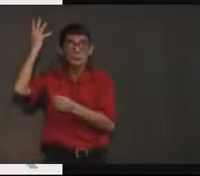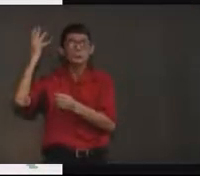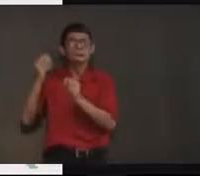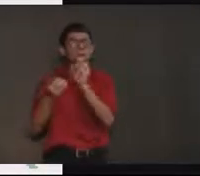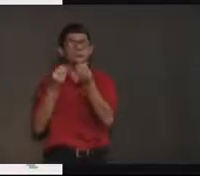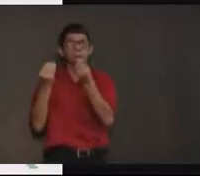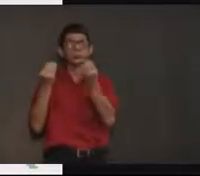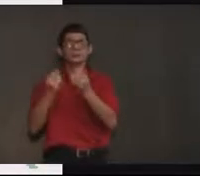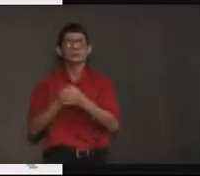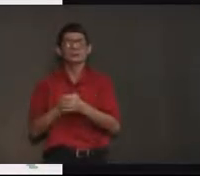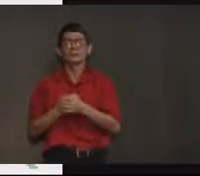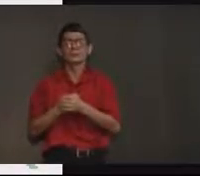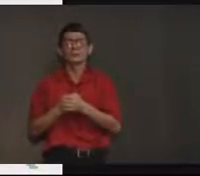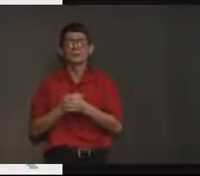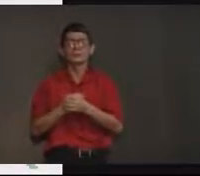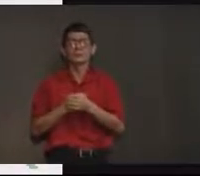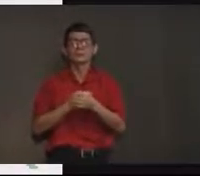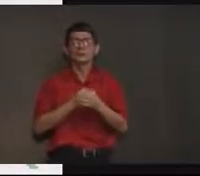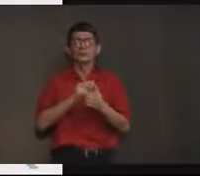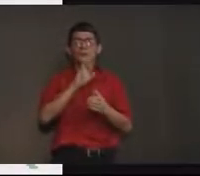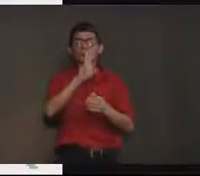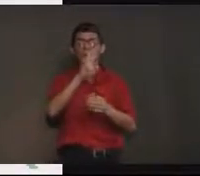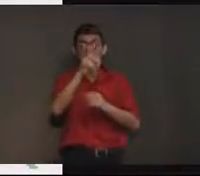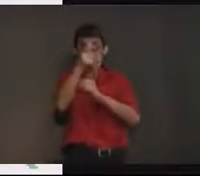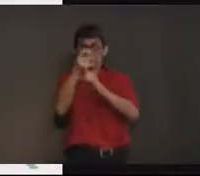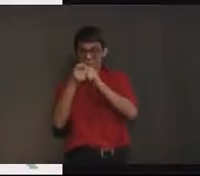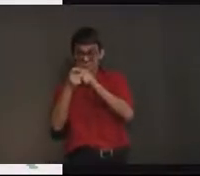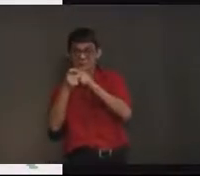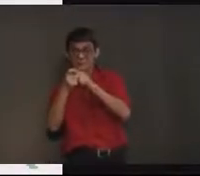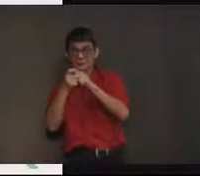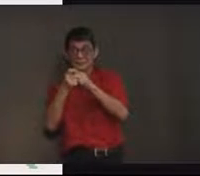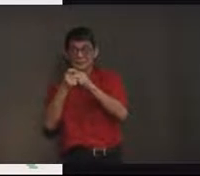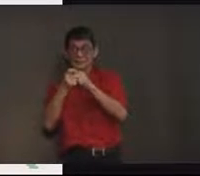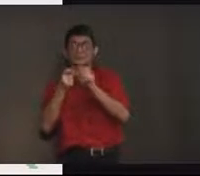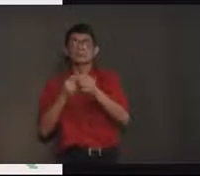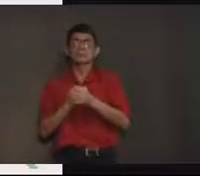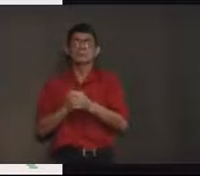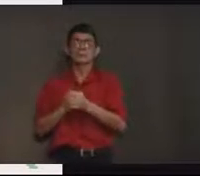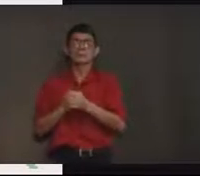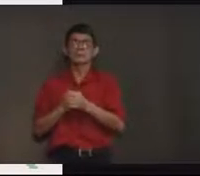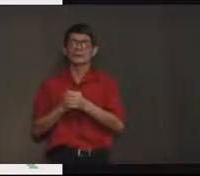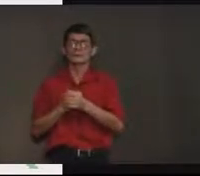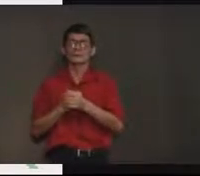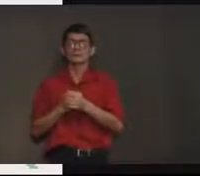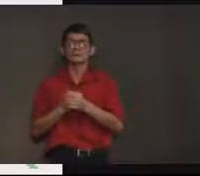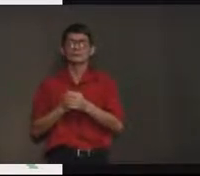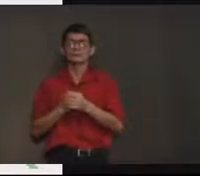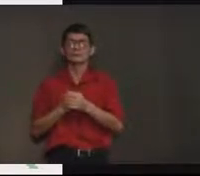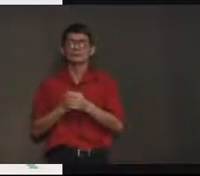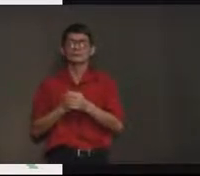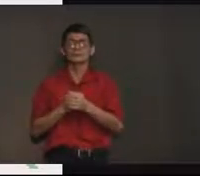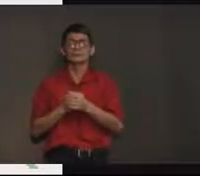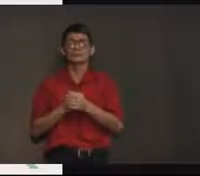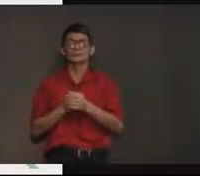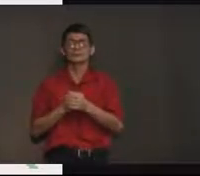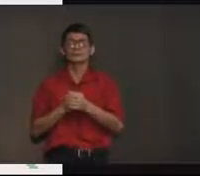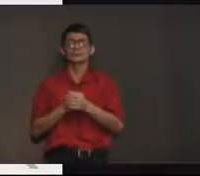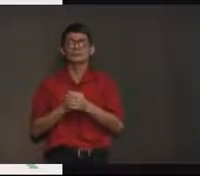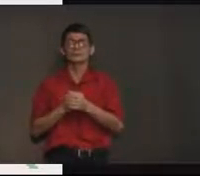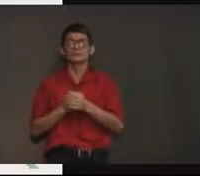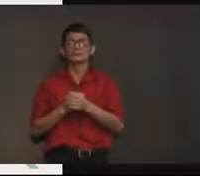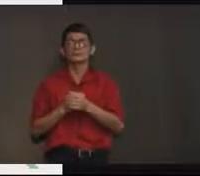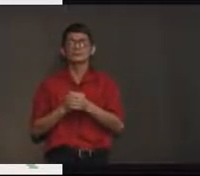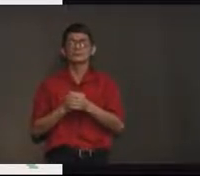o DX como se fosse uma exponencial Zinho bom uma gaussiana que a gente